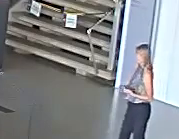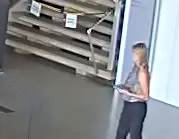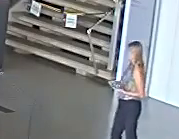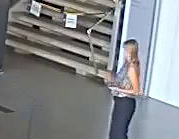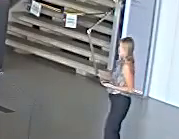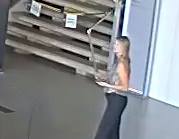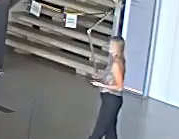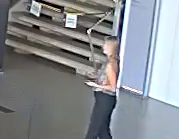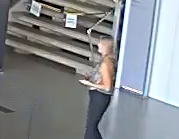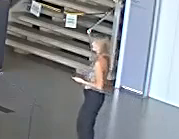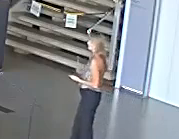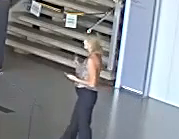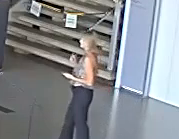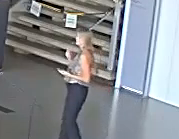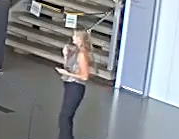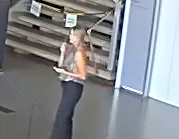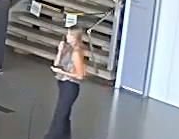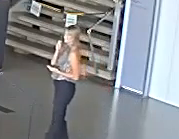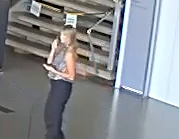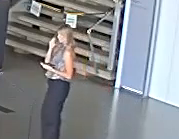CDESE.